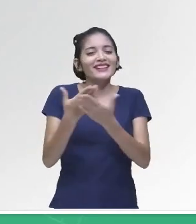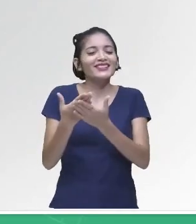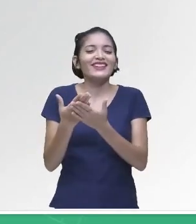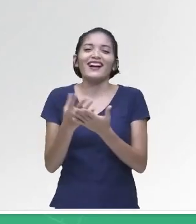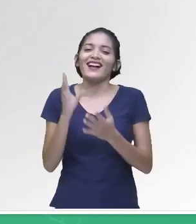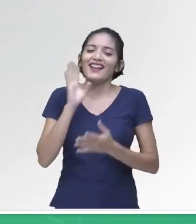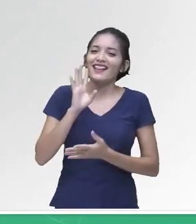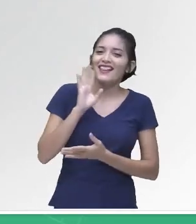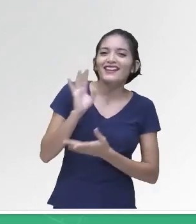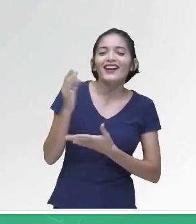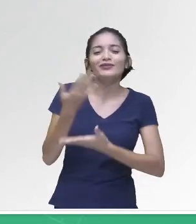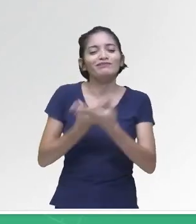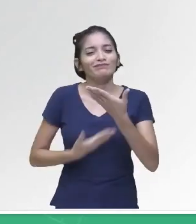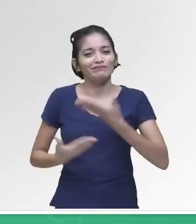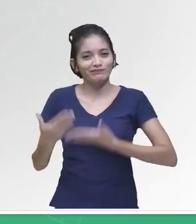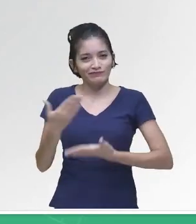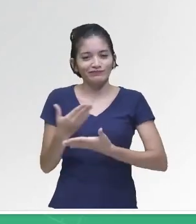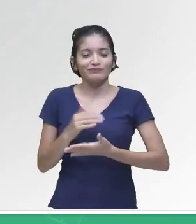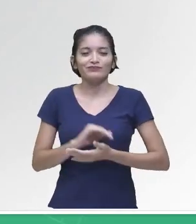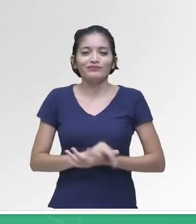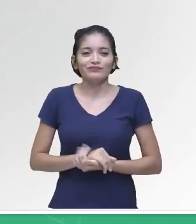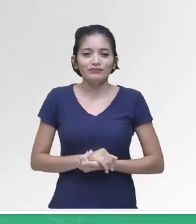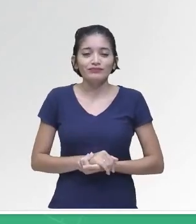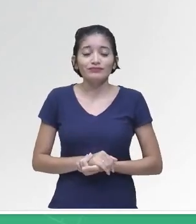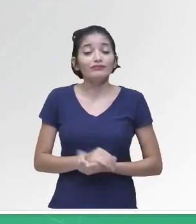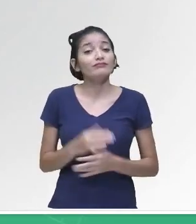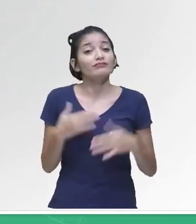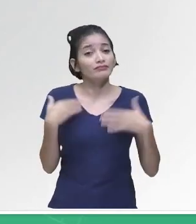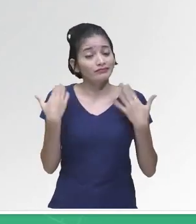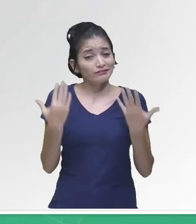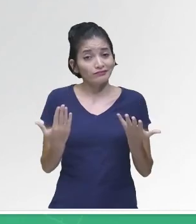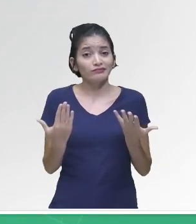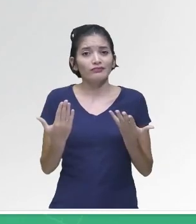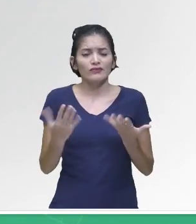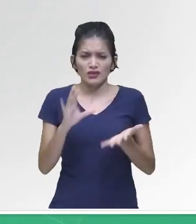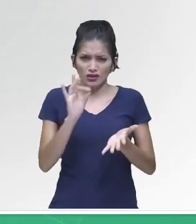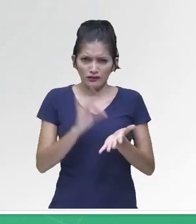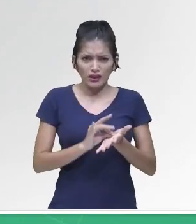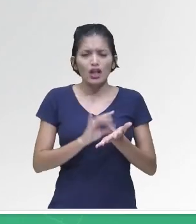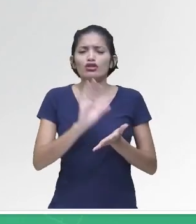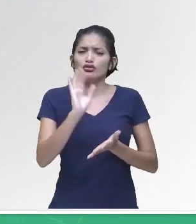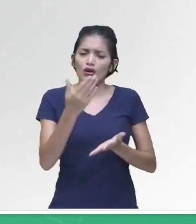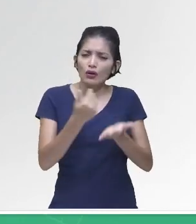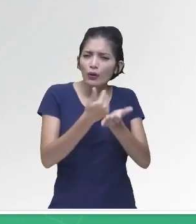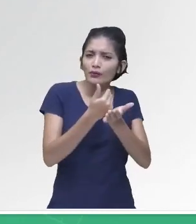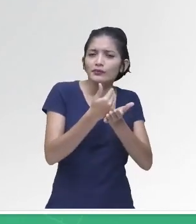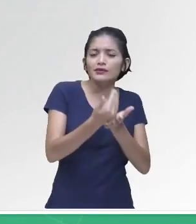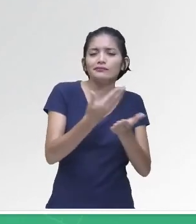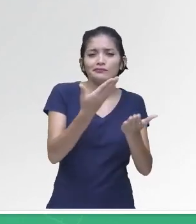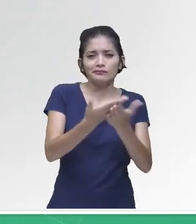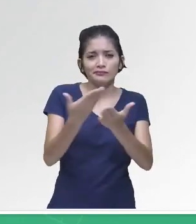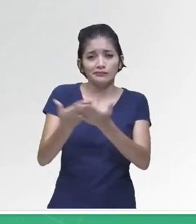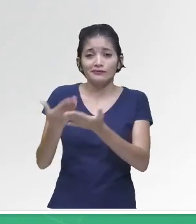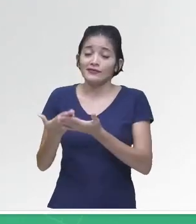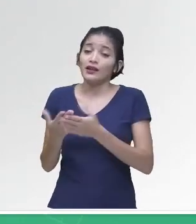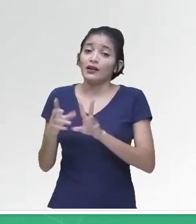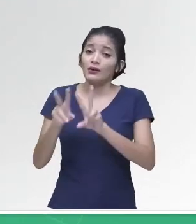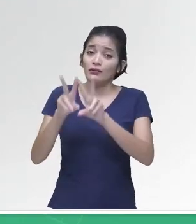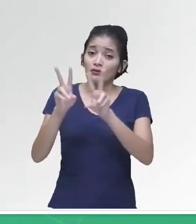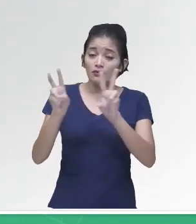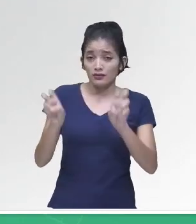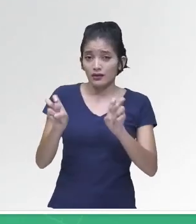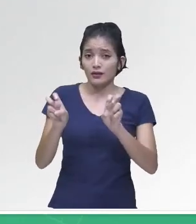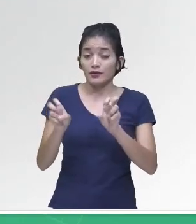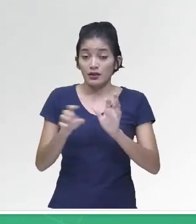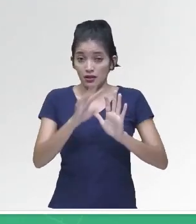mais interativa, tá bom? E aí, gente, qual seria de fato? A gente conversou aqui na nossa aula a respeito do quê? De